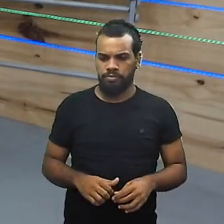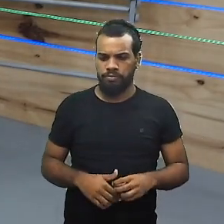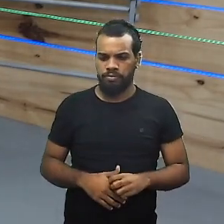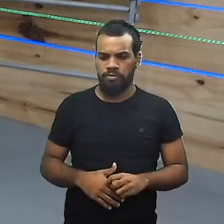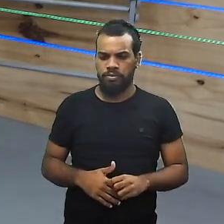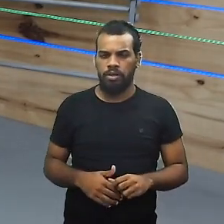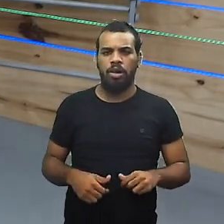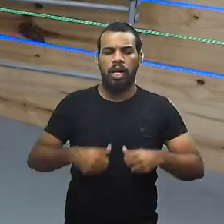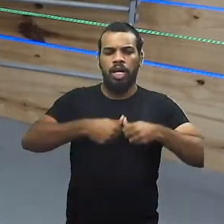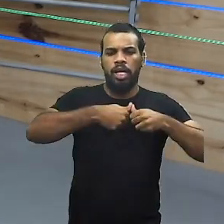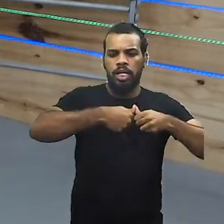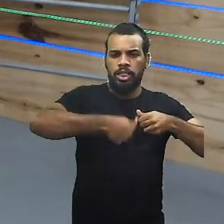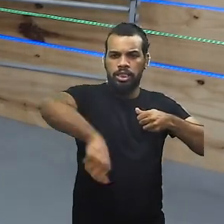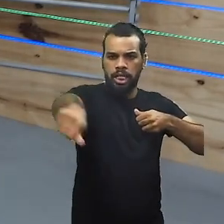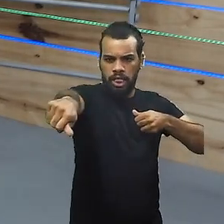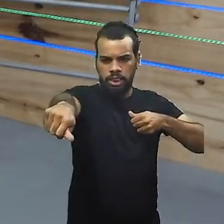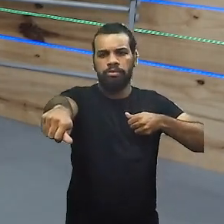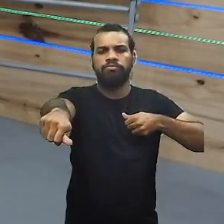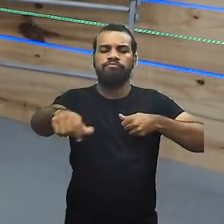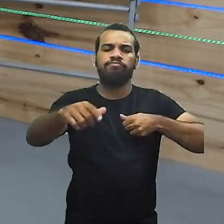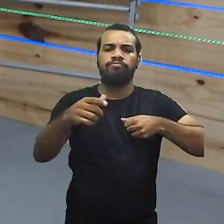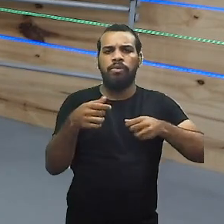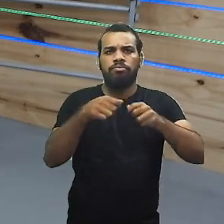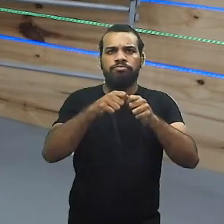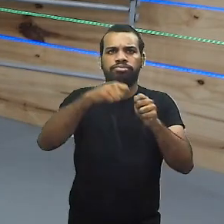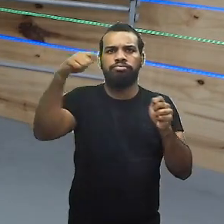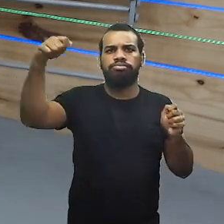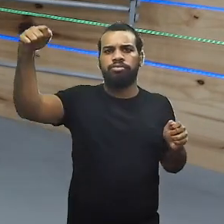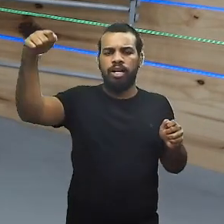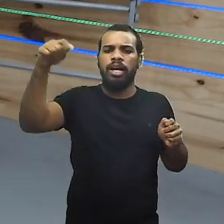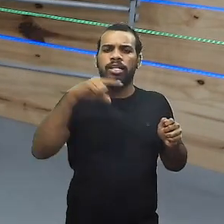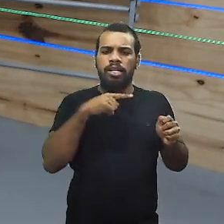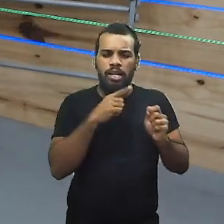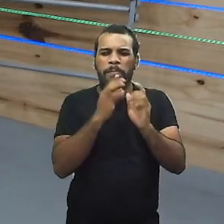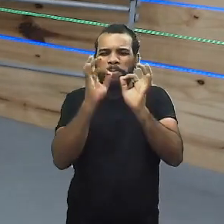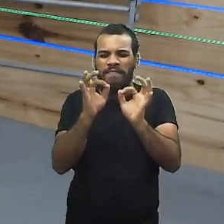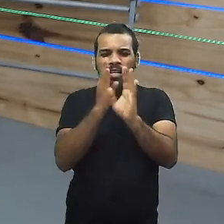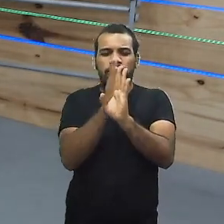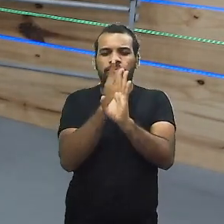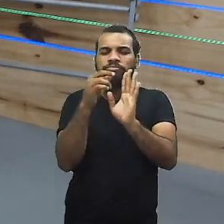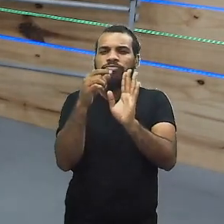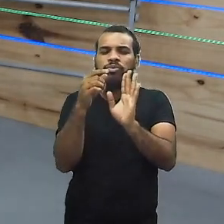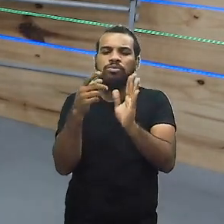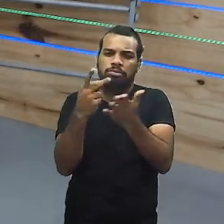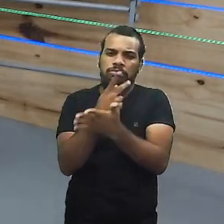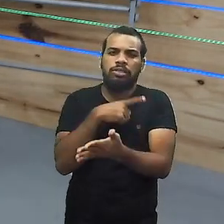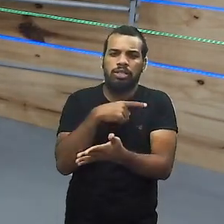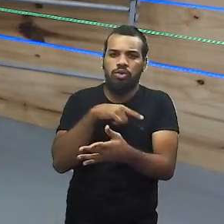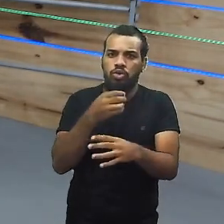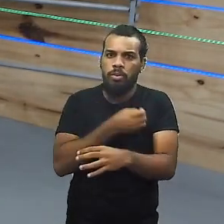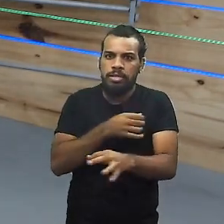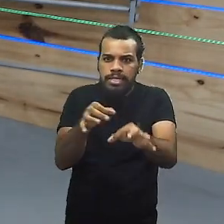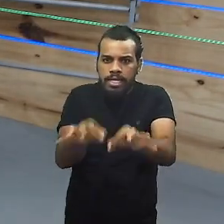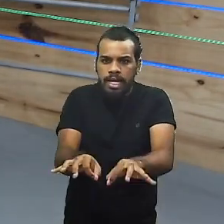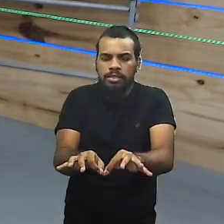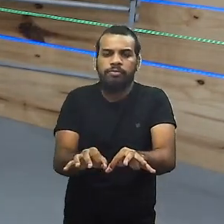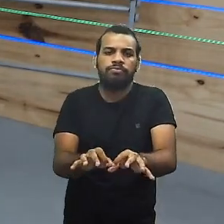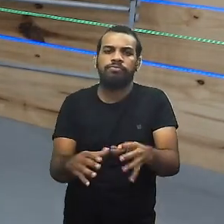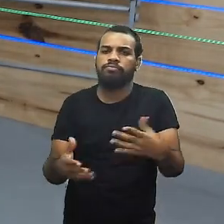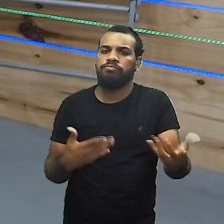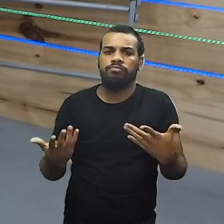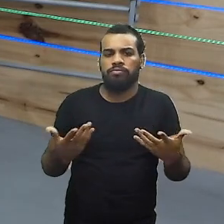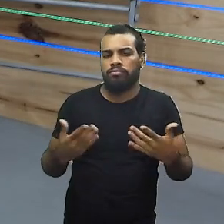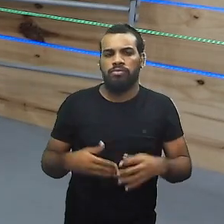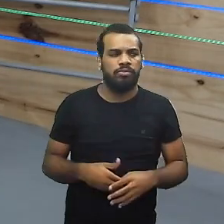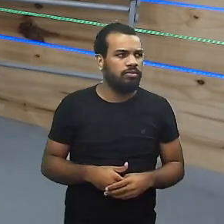e essa trena, por mais perfeita que fosse, ela sempre tem um erro. E a gente nunca pode dizer com exatidão que a medida é,